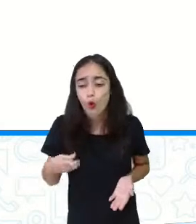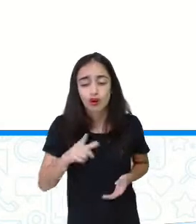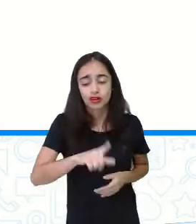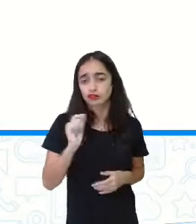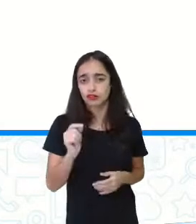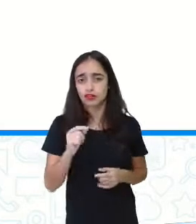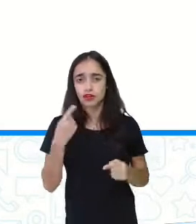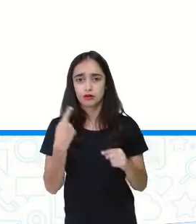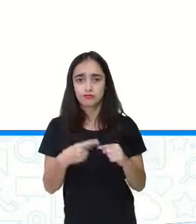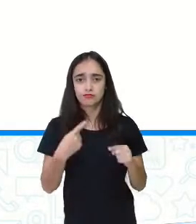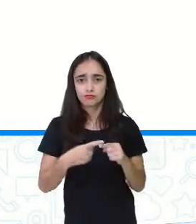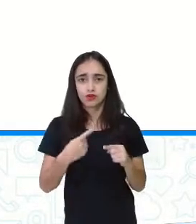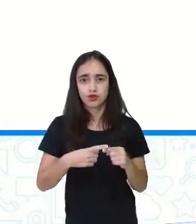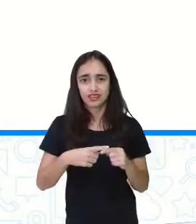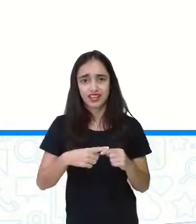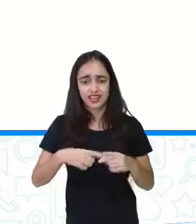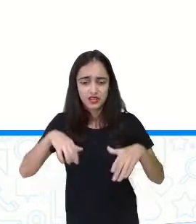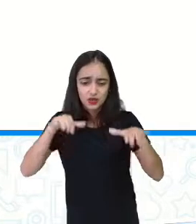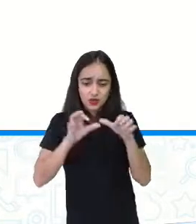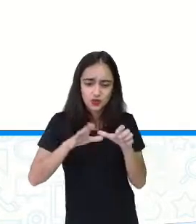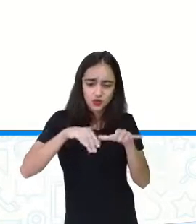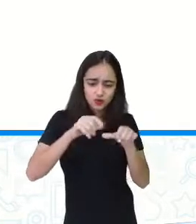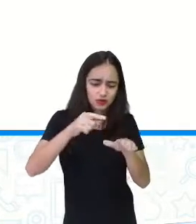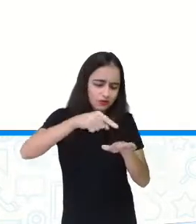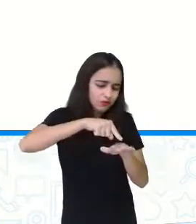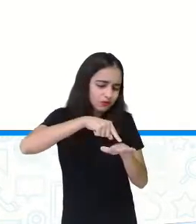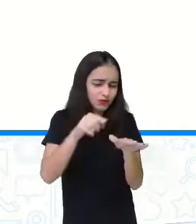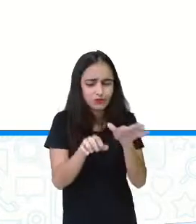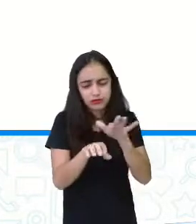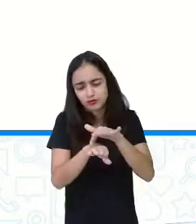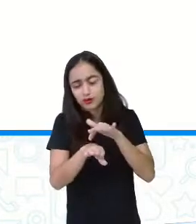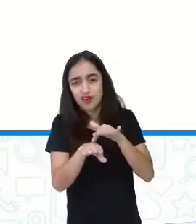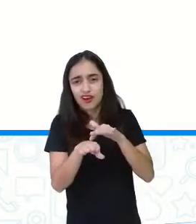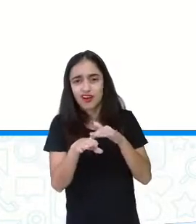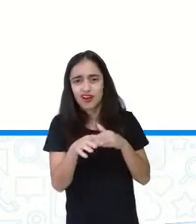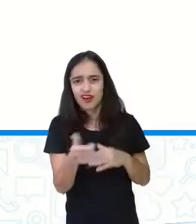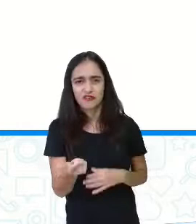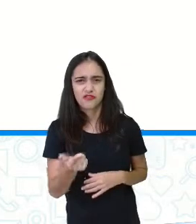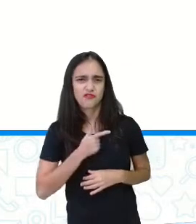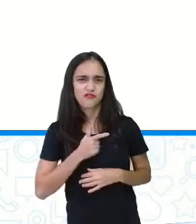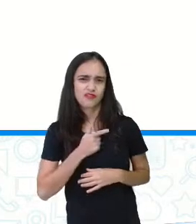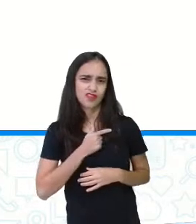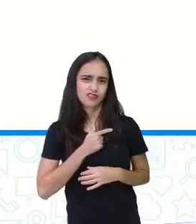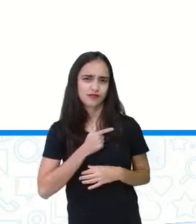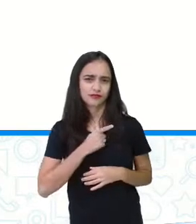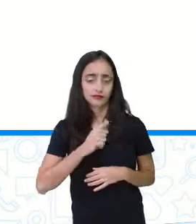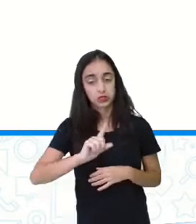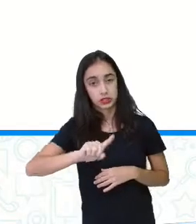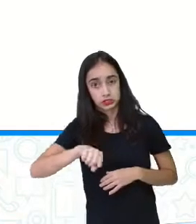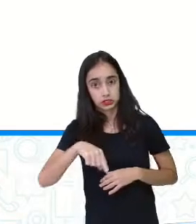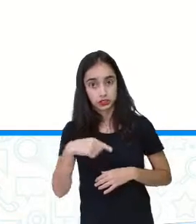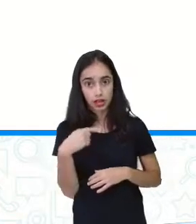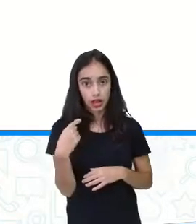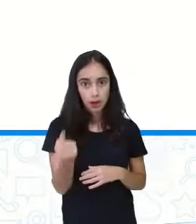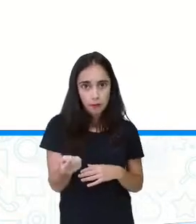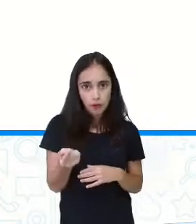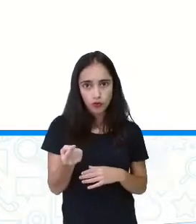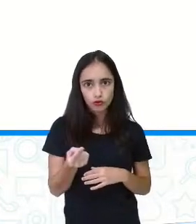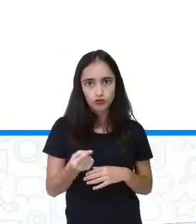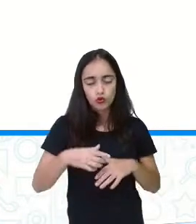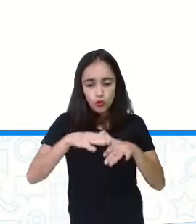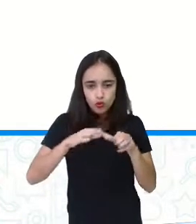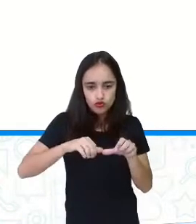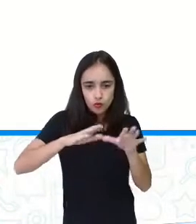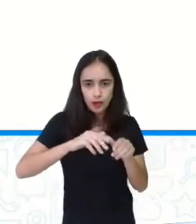Pensou ela depois que os outros pássaros foram embora muitas penas ficaram caídas pelo